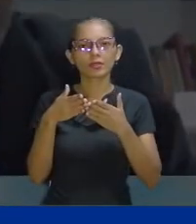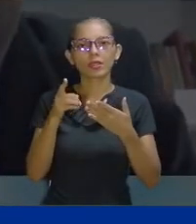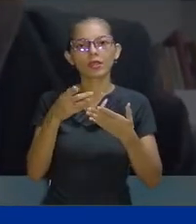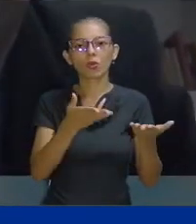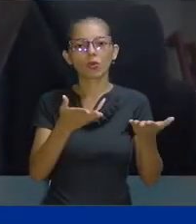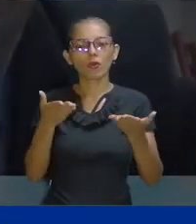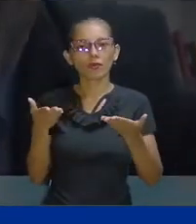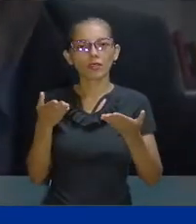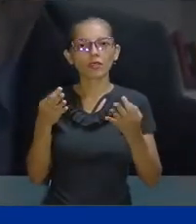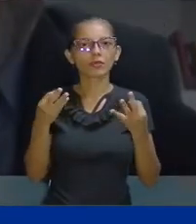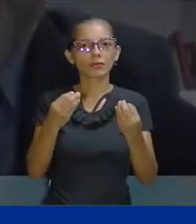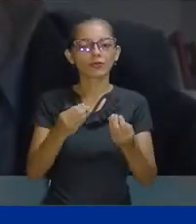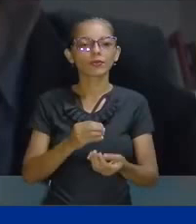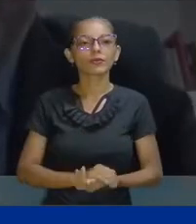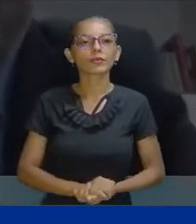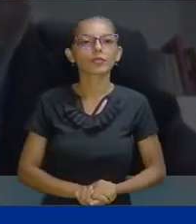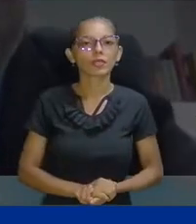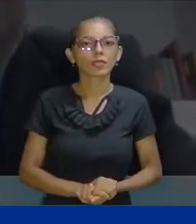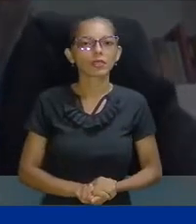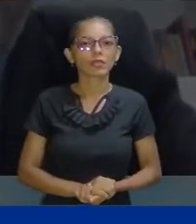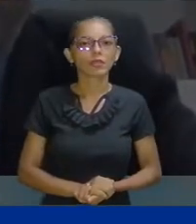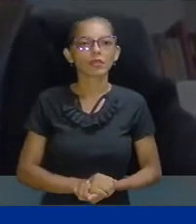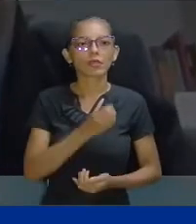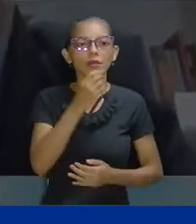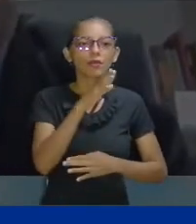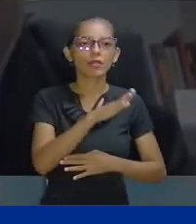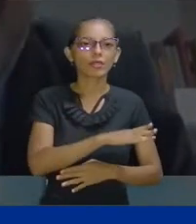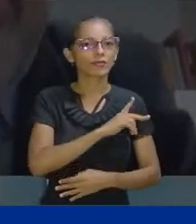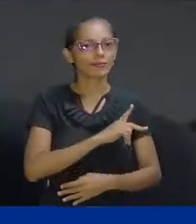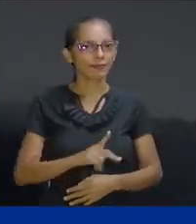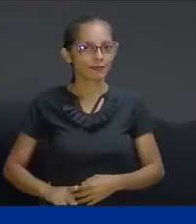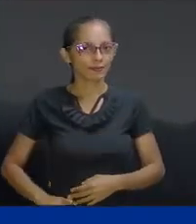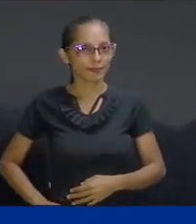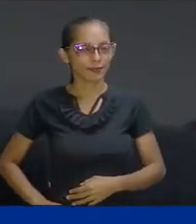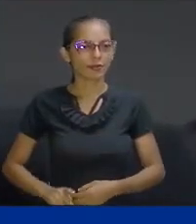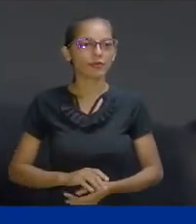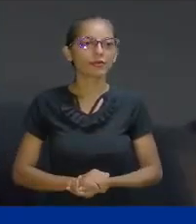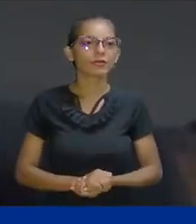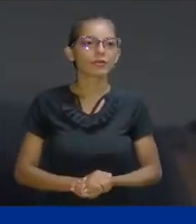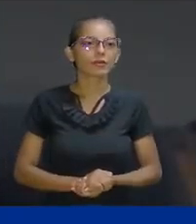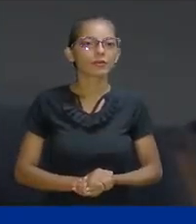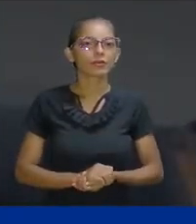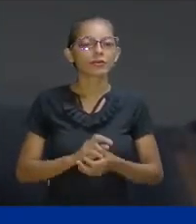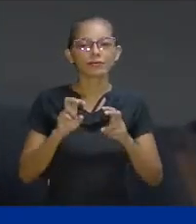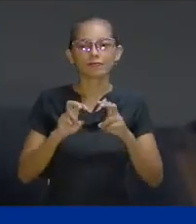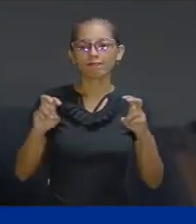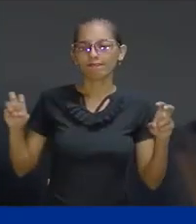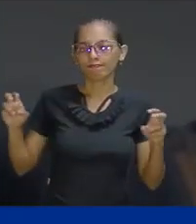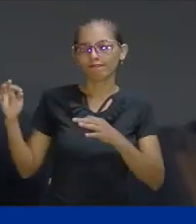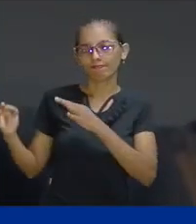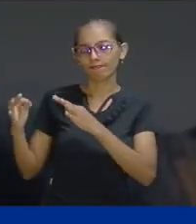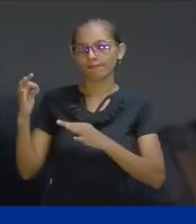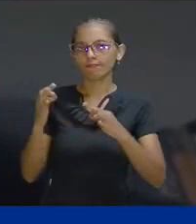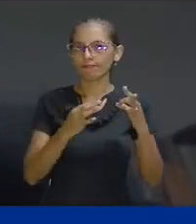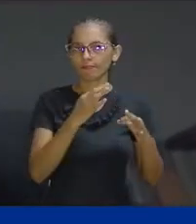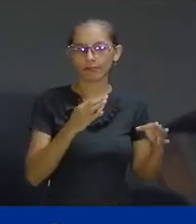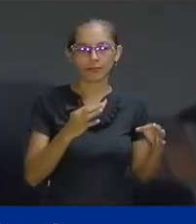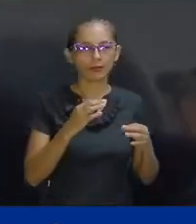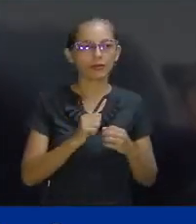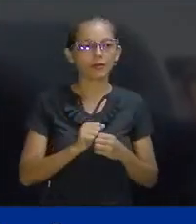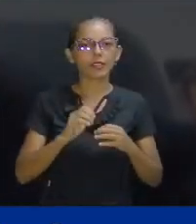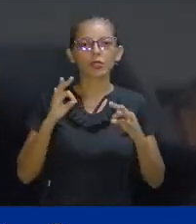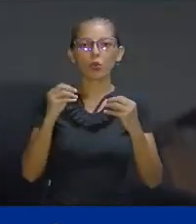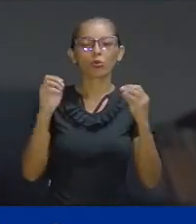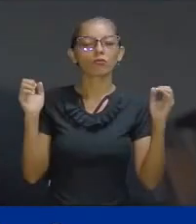Boa tarde, senhor presidente, meus caros pares, senhor procurador regional eleitoral, todos os serventuários e todos que nos acompanham. Pois